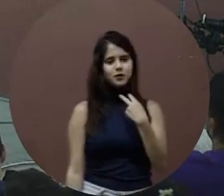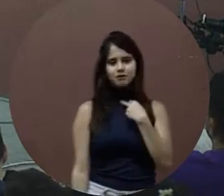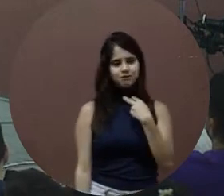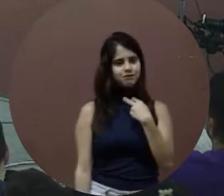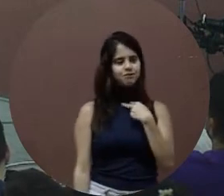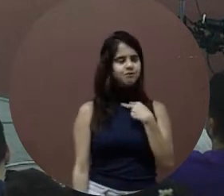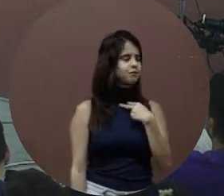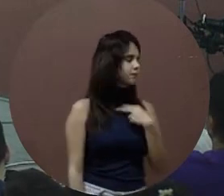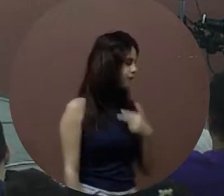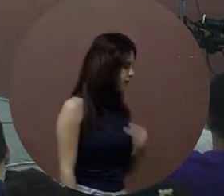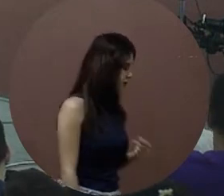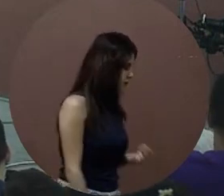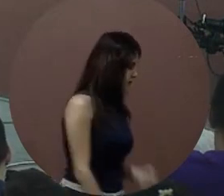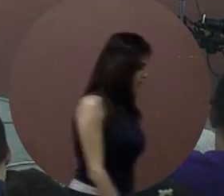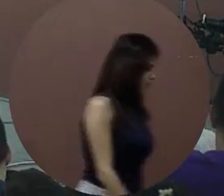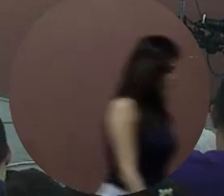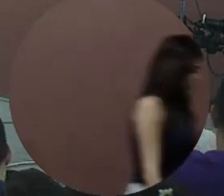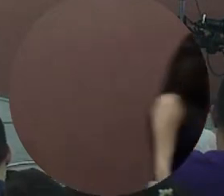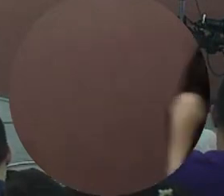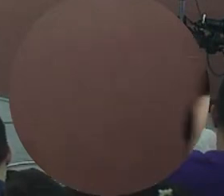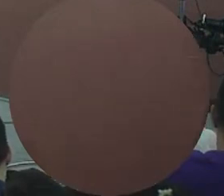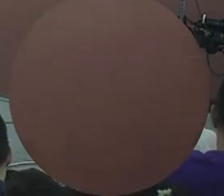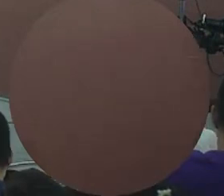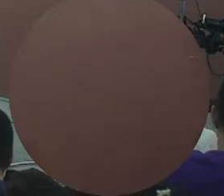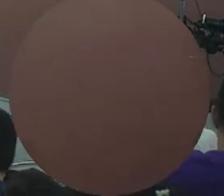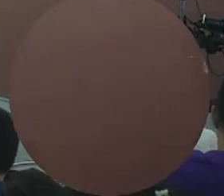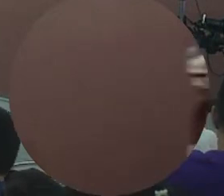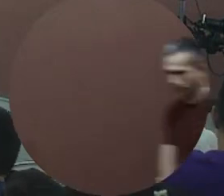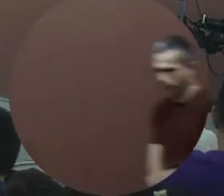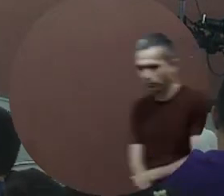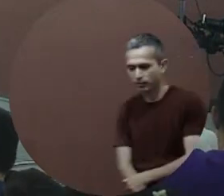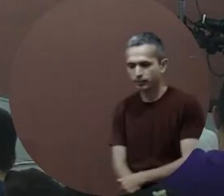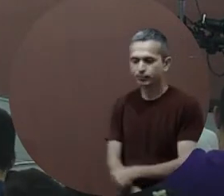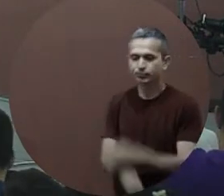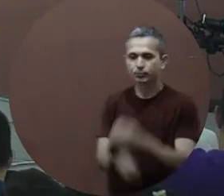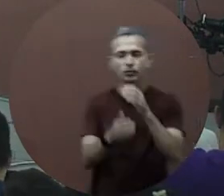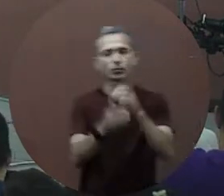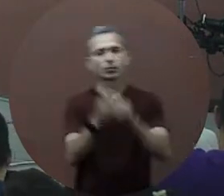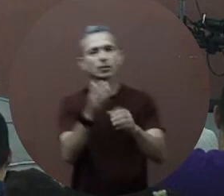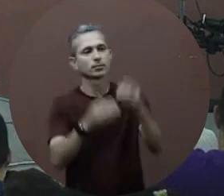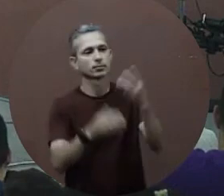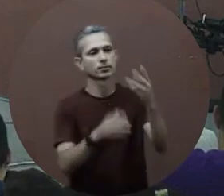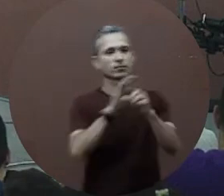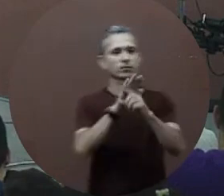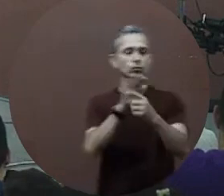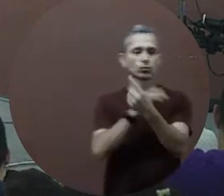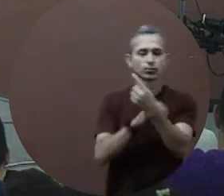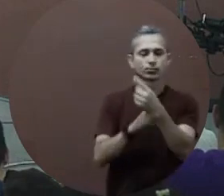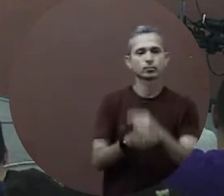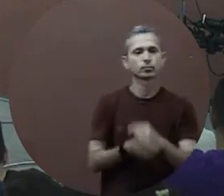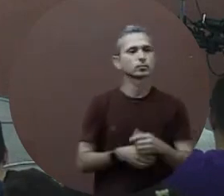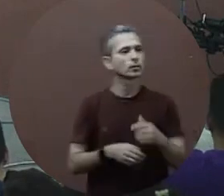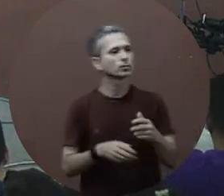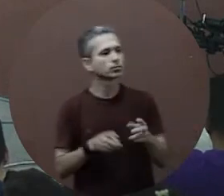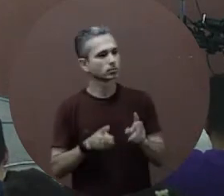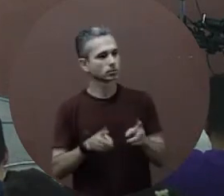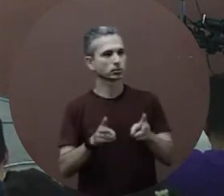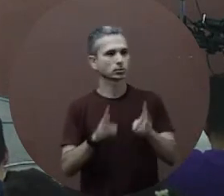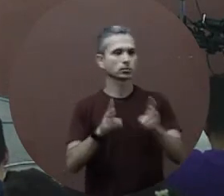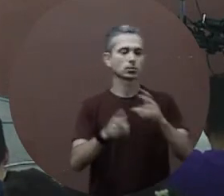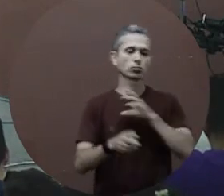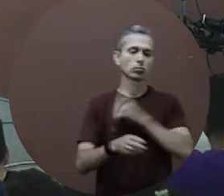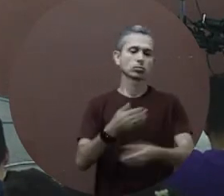E aí no capítulo 13, verso 1, ele vai dizer, ó, seja constante o amor fraternal. Não se esqueçam